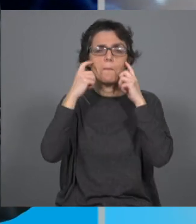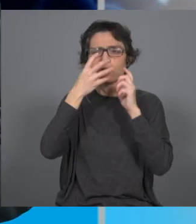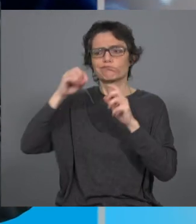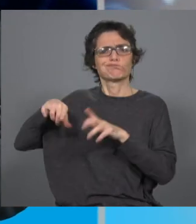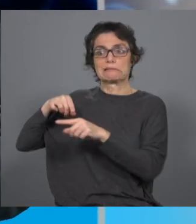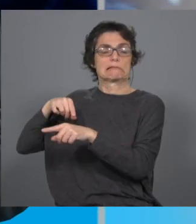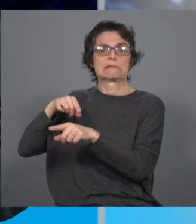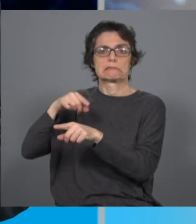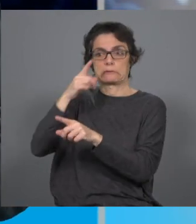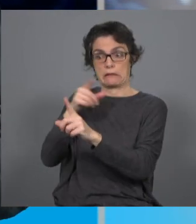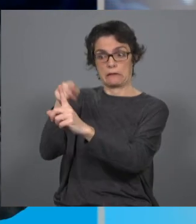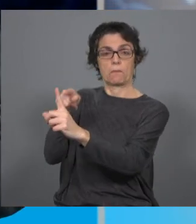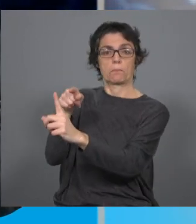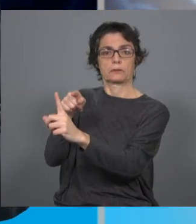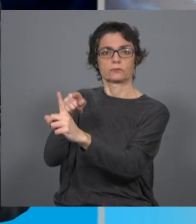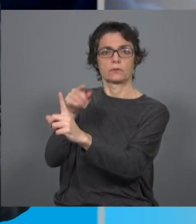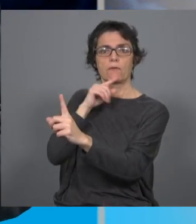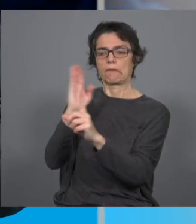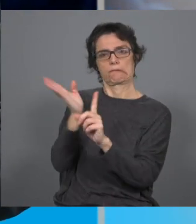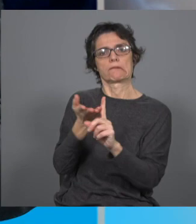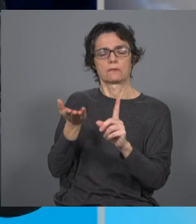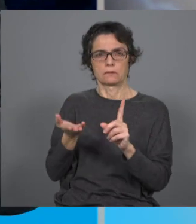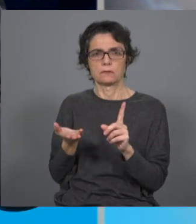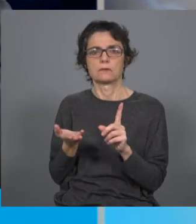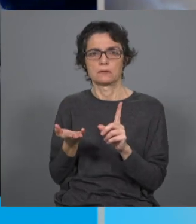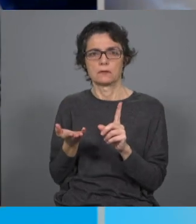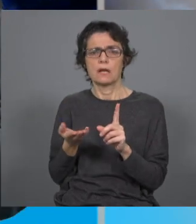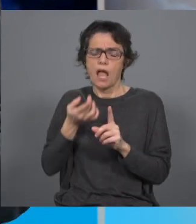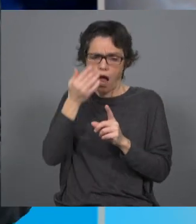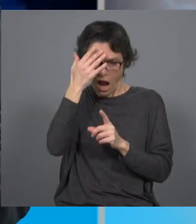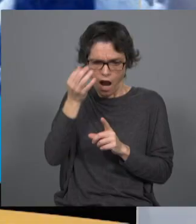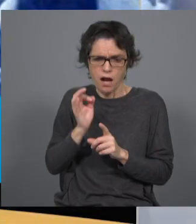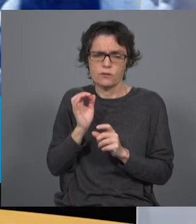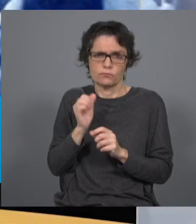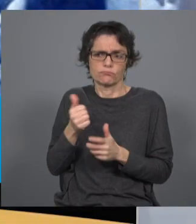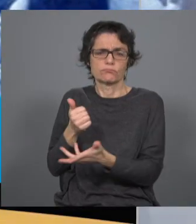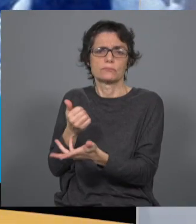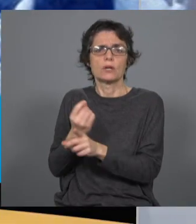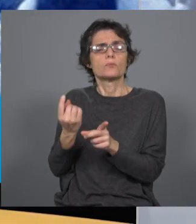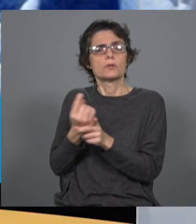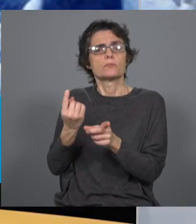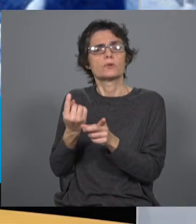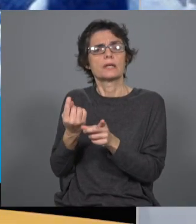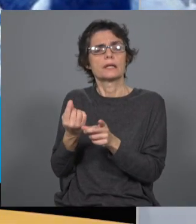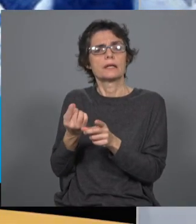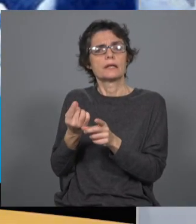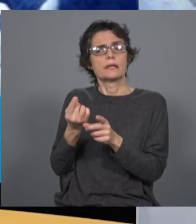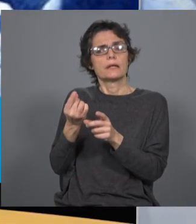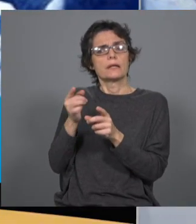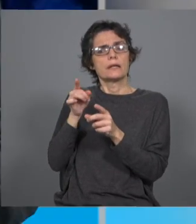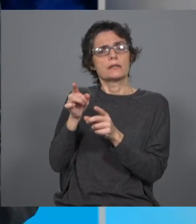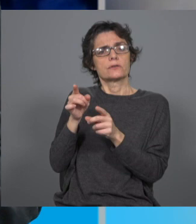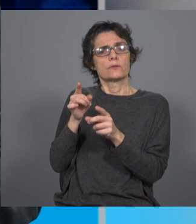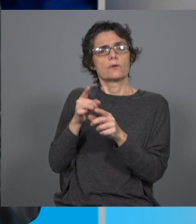de punição. E bem, para quê? Para um bem público. Mas essa resistência tem a ver, precisamente, na minha